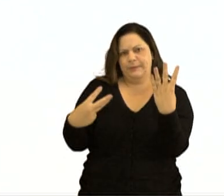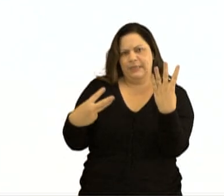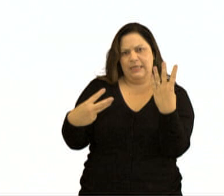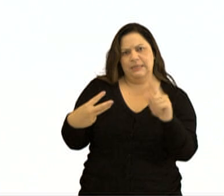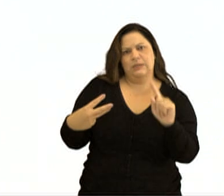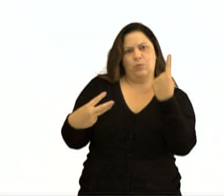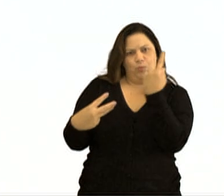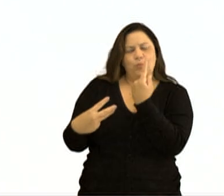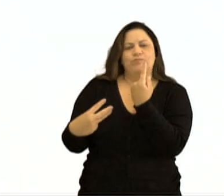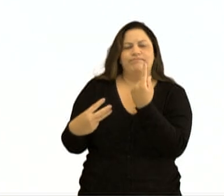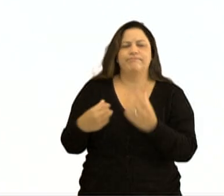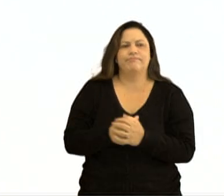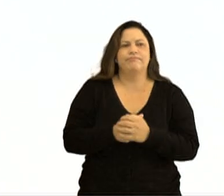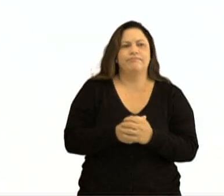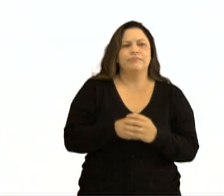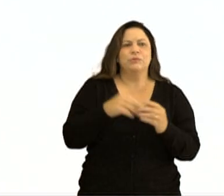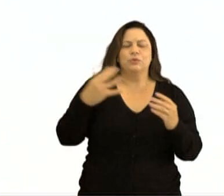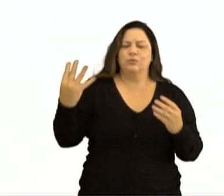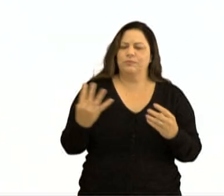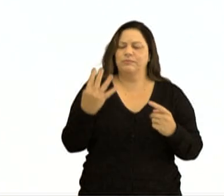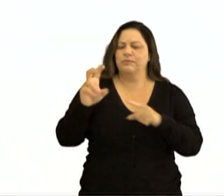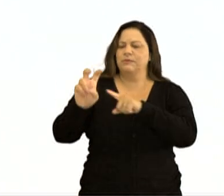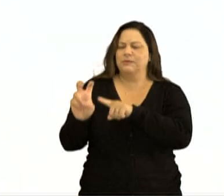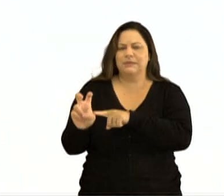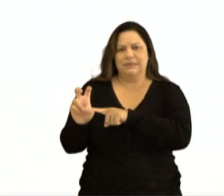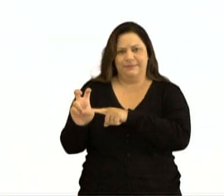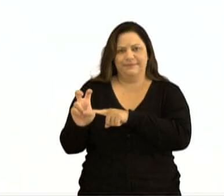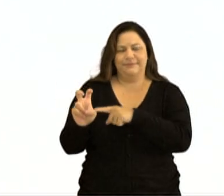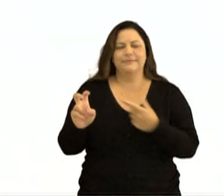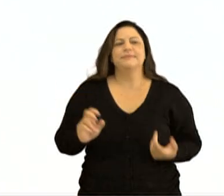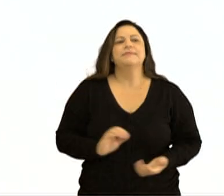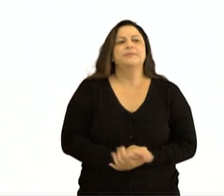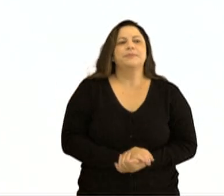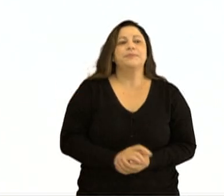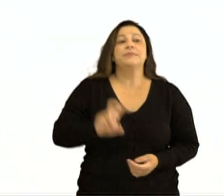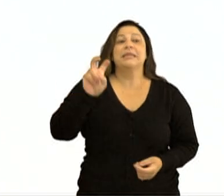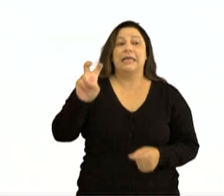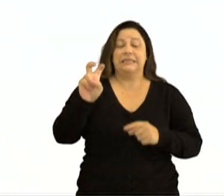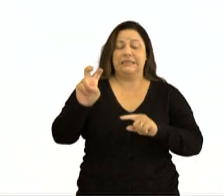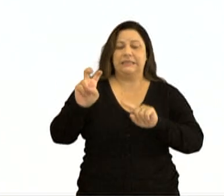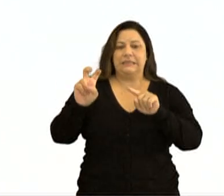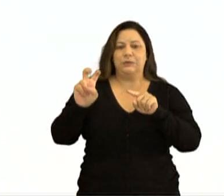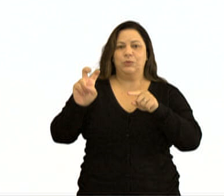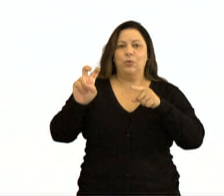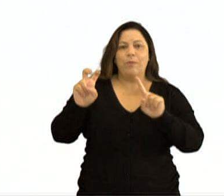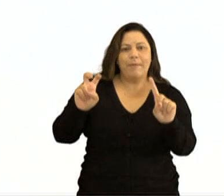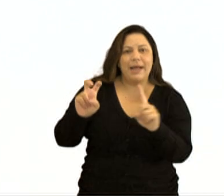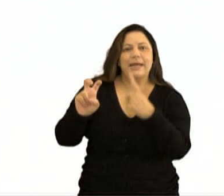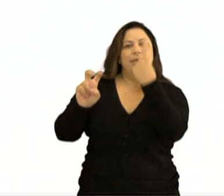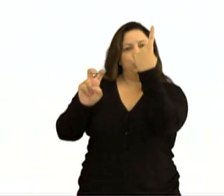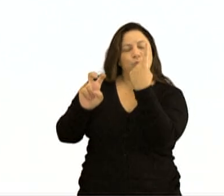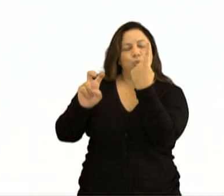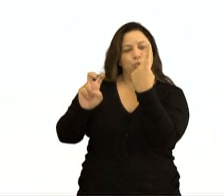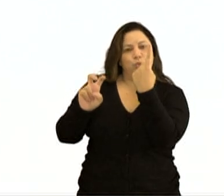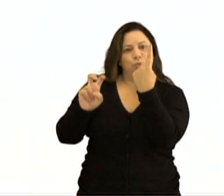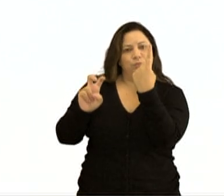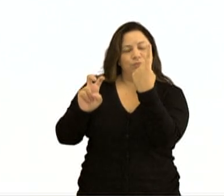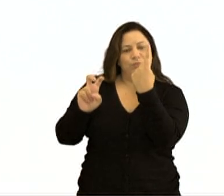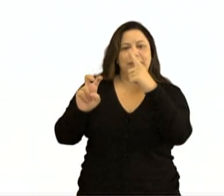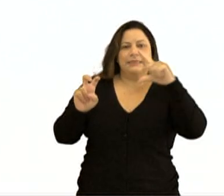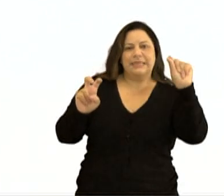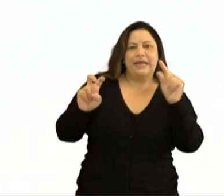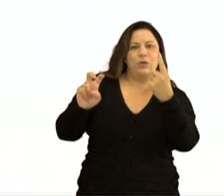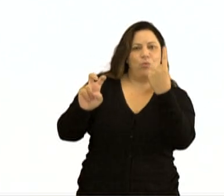é 1. Com os 4 que já estavam, permaneceu 5. 5 entrou 1 e saiu 1, então